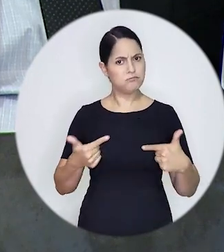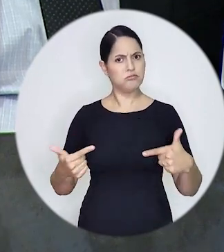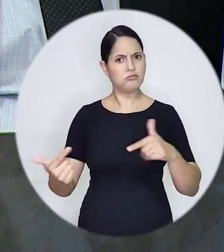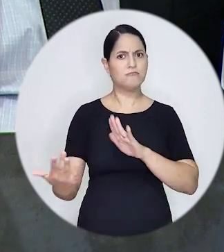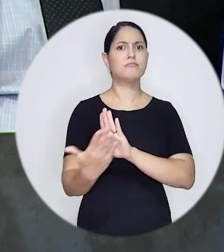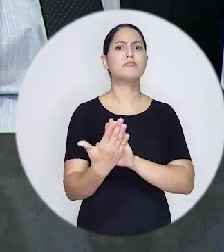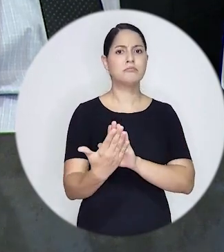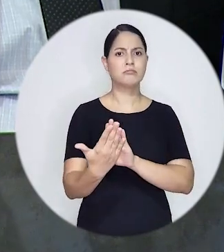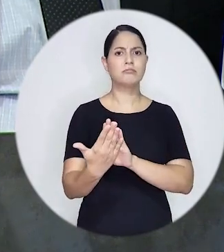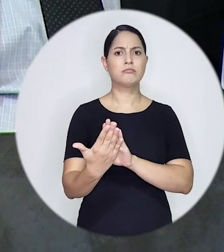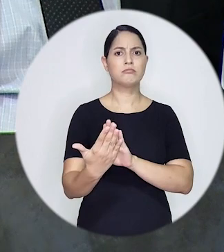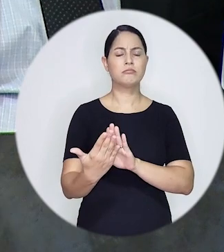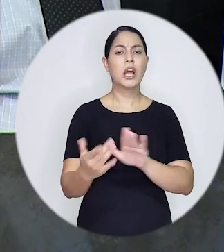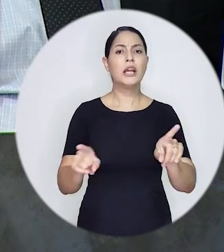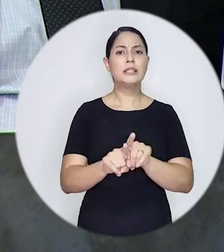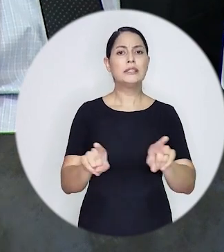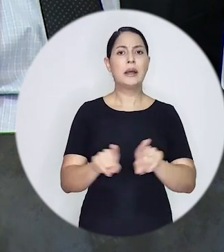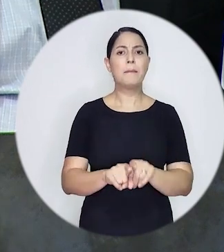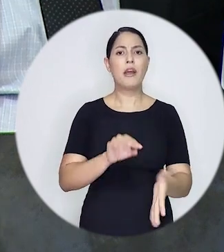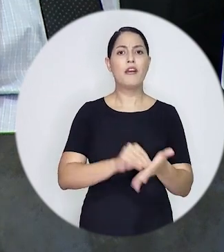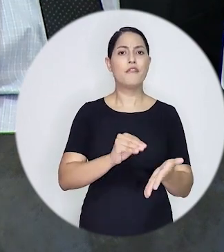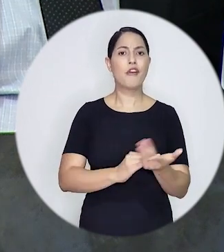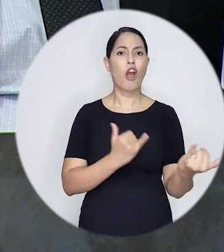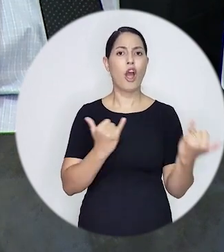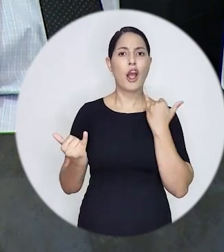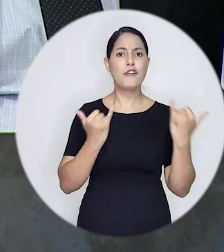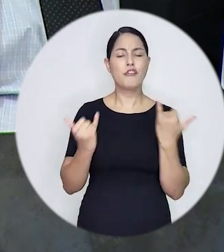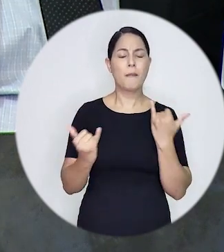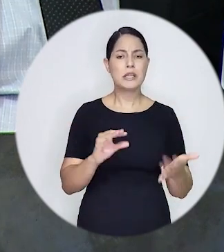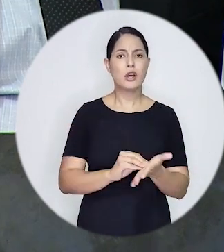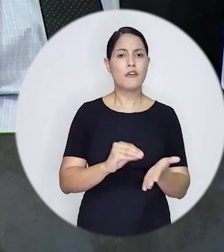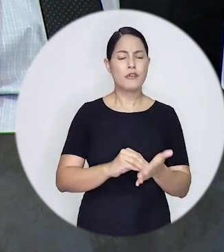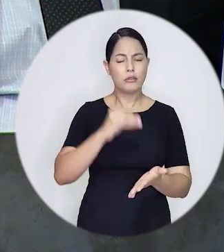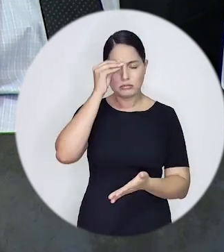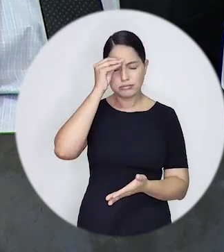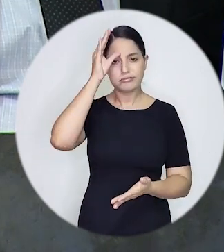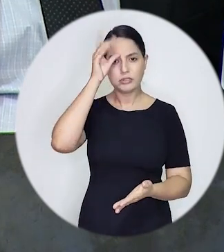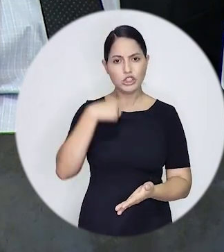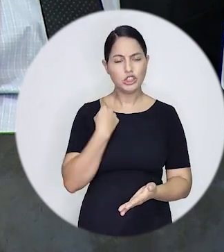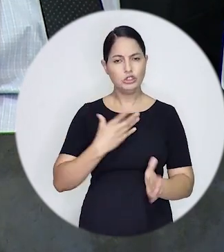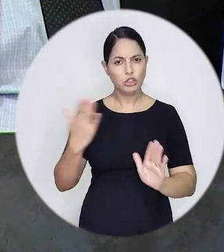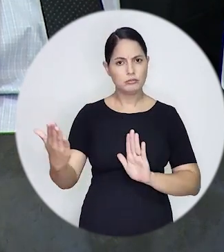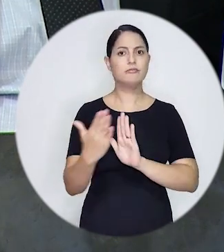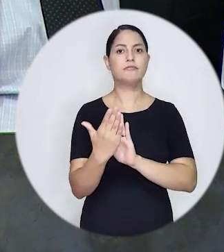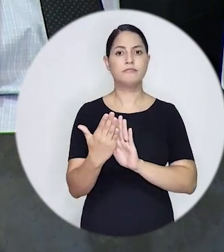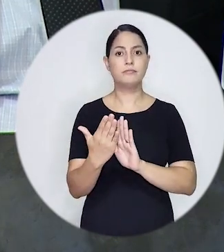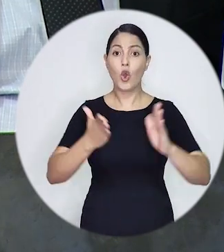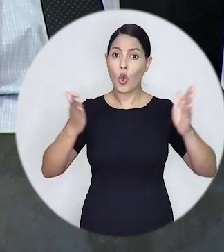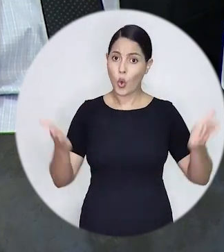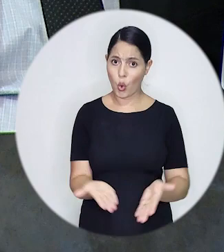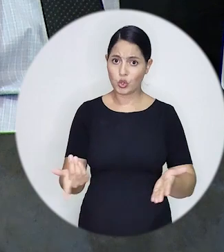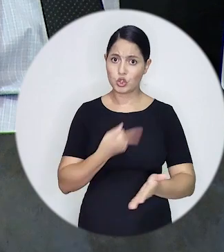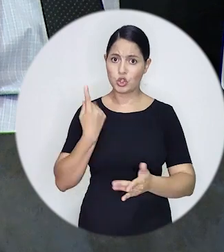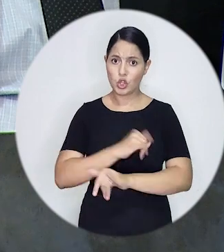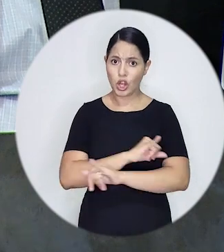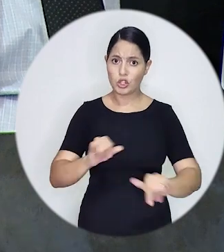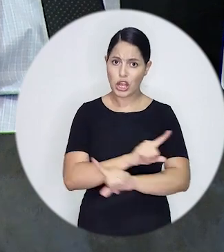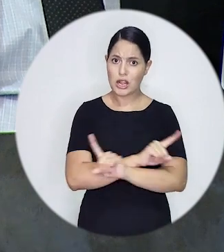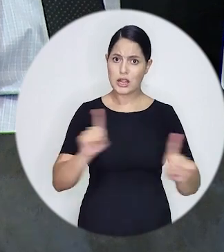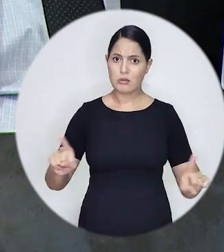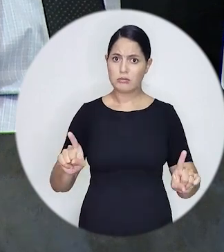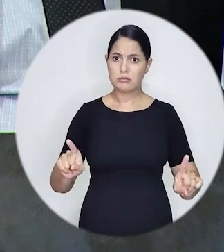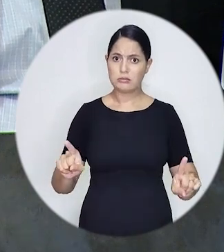E é o nosso tesouro maior, cuidar da sociedade como nós cuidamos de nós mesmos. Esse